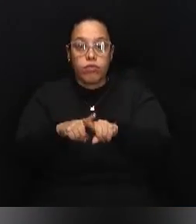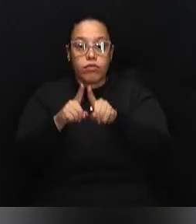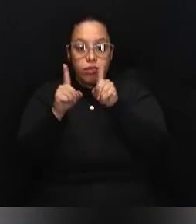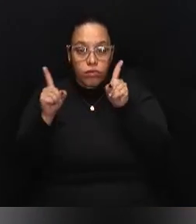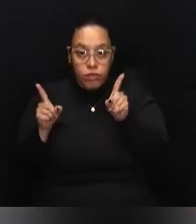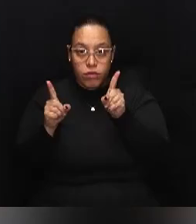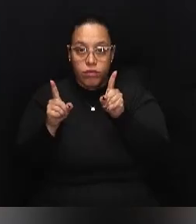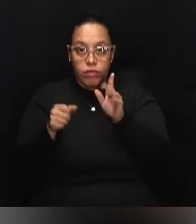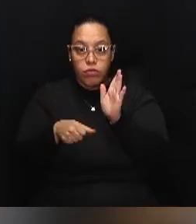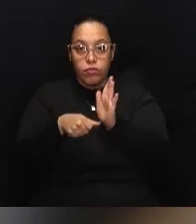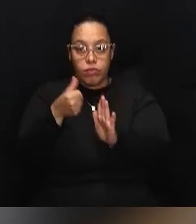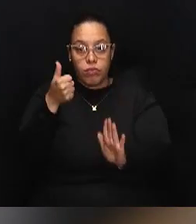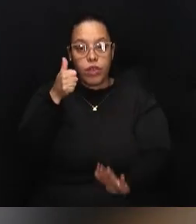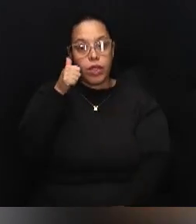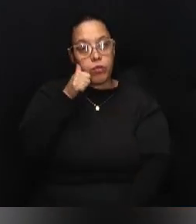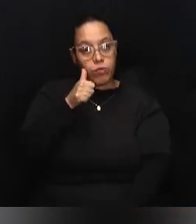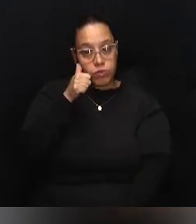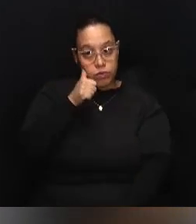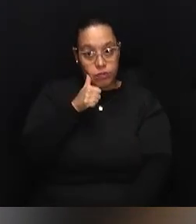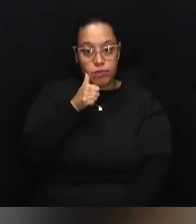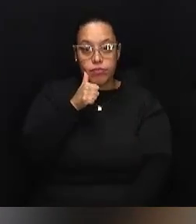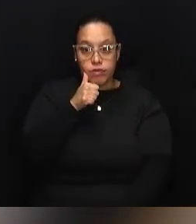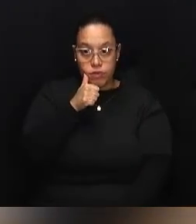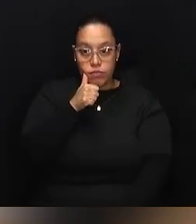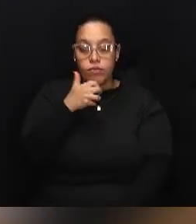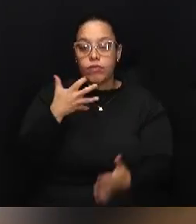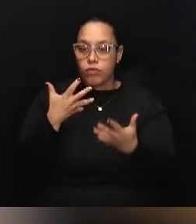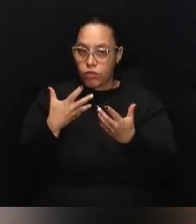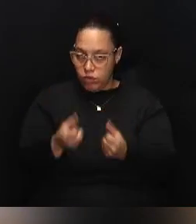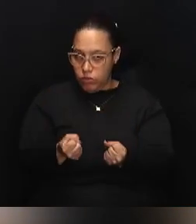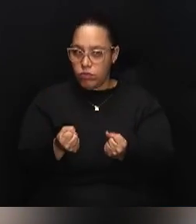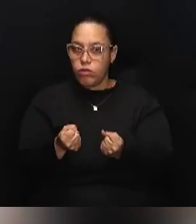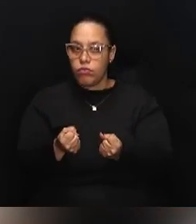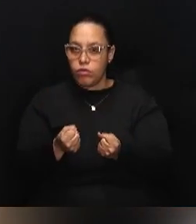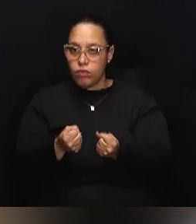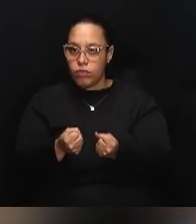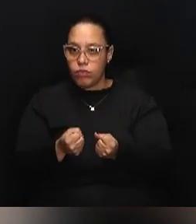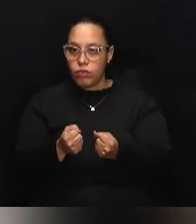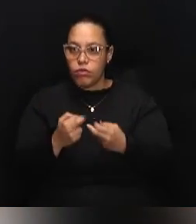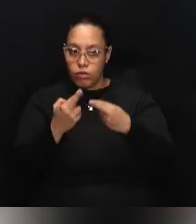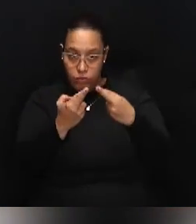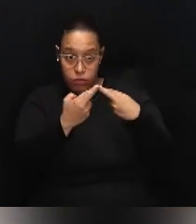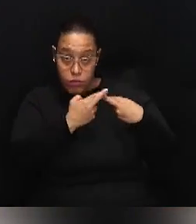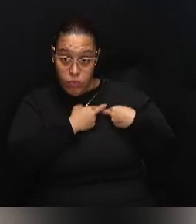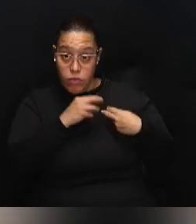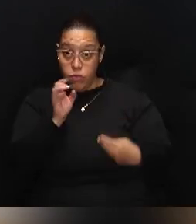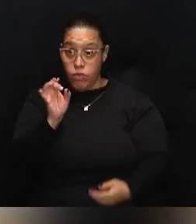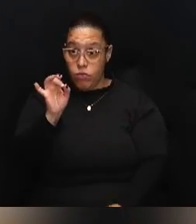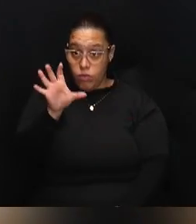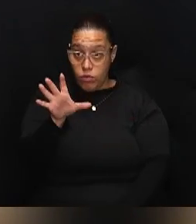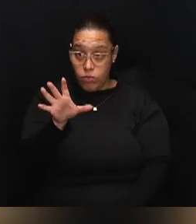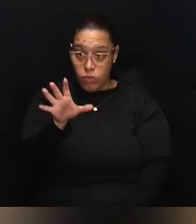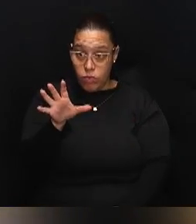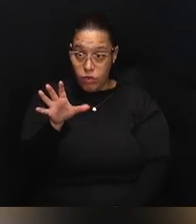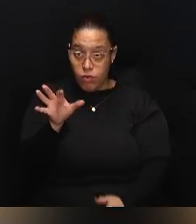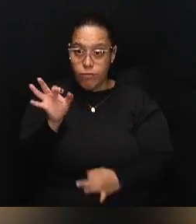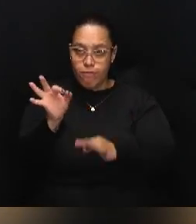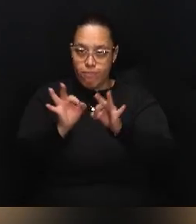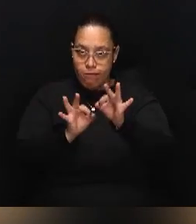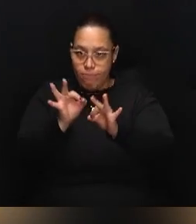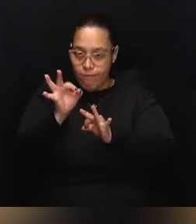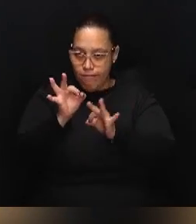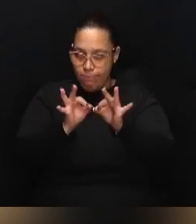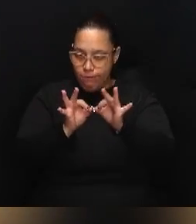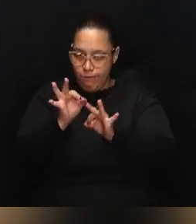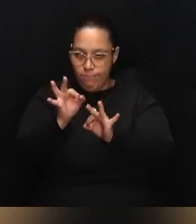mas assim, ser a primeira mulher a assumir a casa, eu tinha uma responsabilidade não só de colocar a casa em